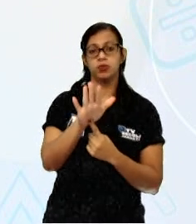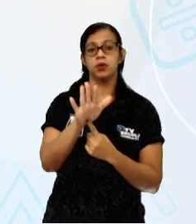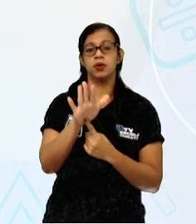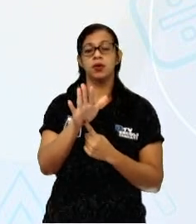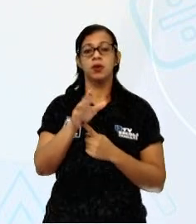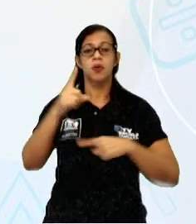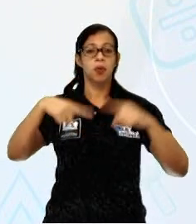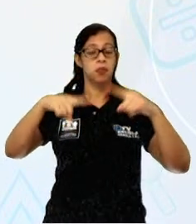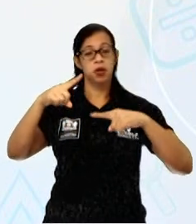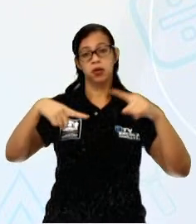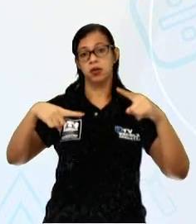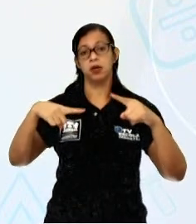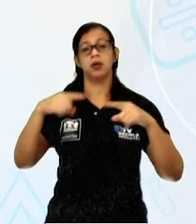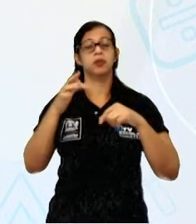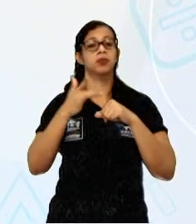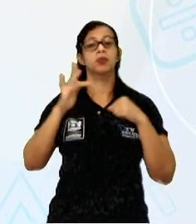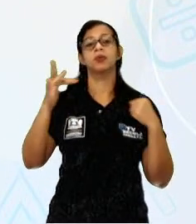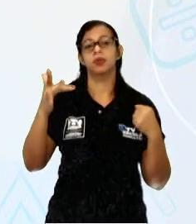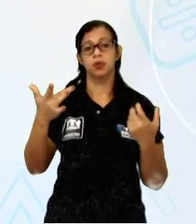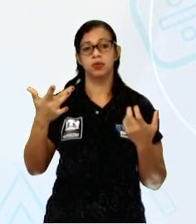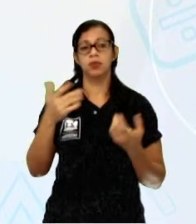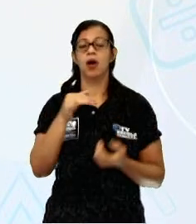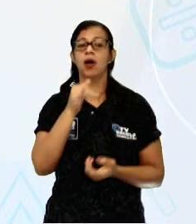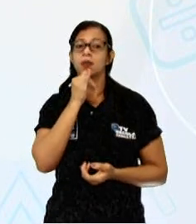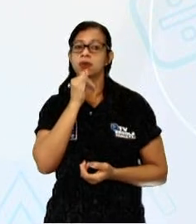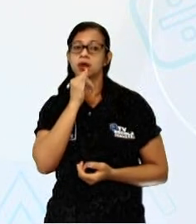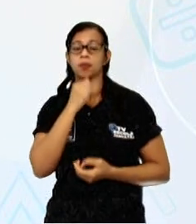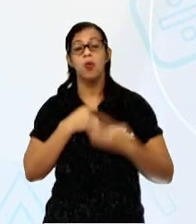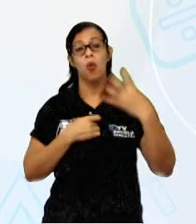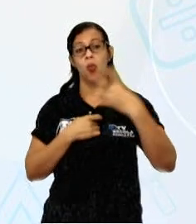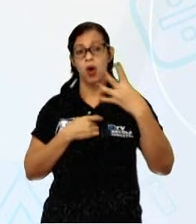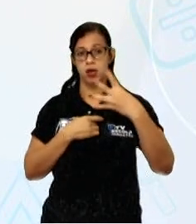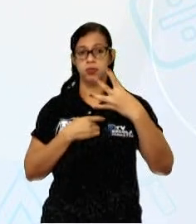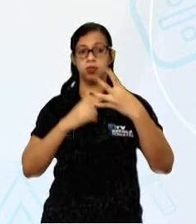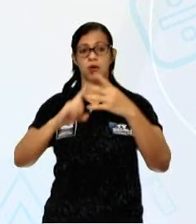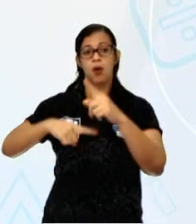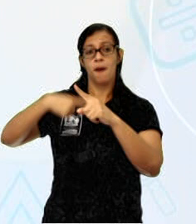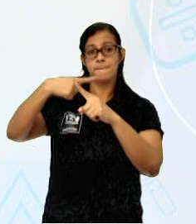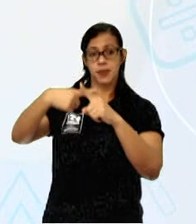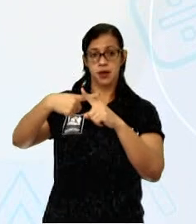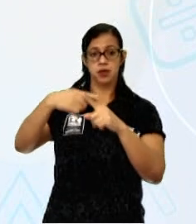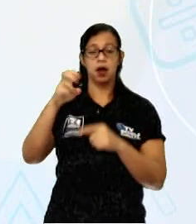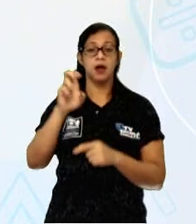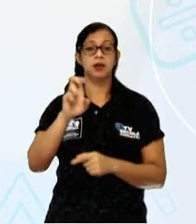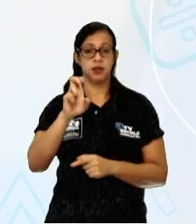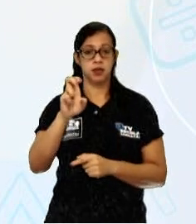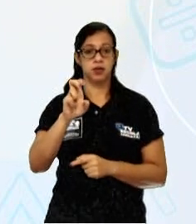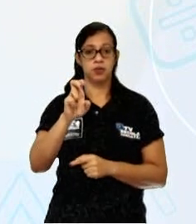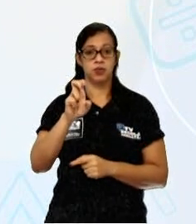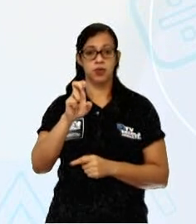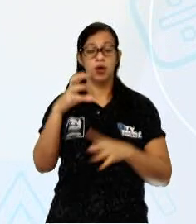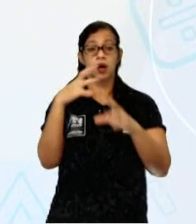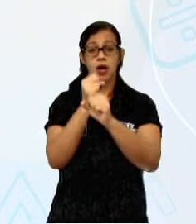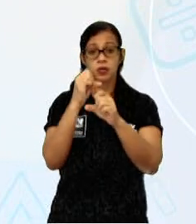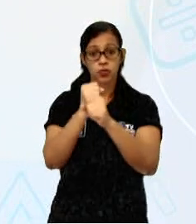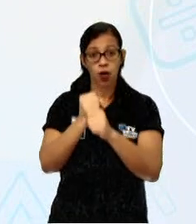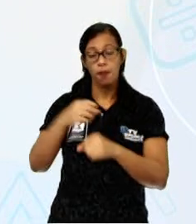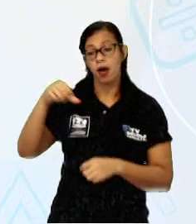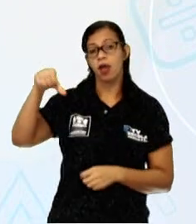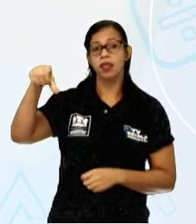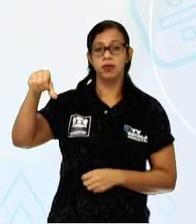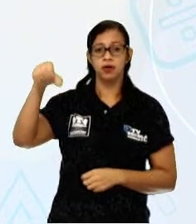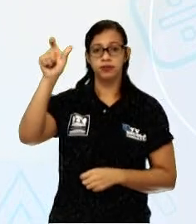temos quatro cubinhos mais cinco cubinhos que é igual a 9 cubinhos e nós vamos fazer agora